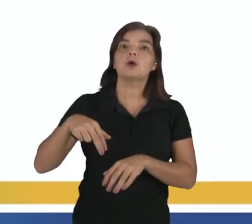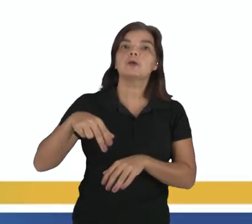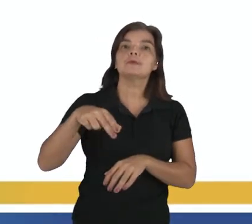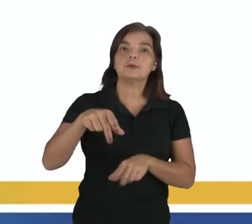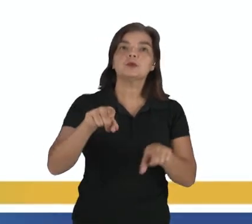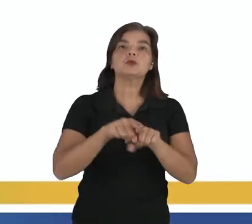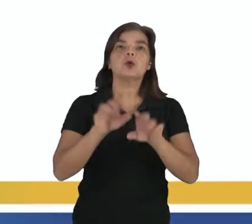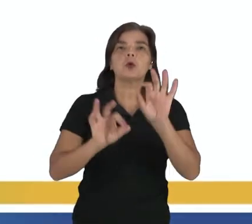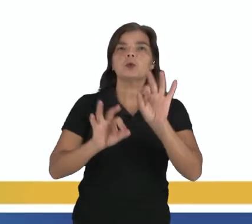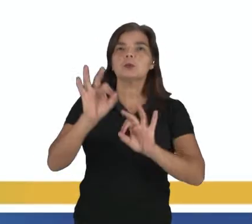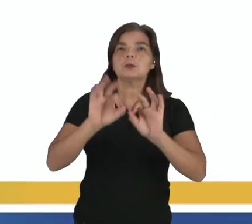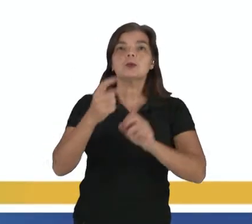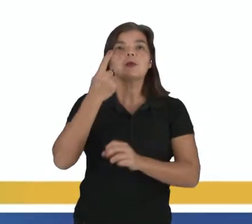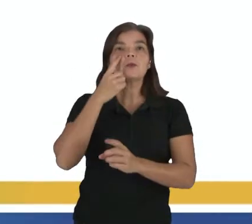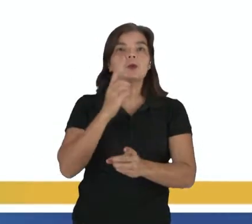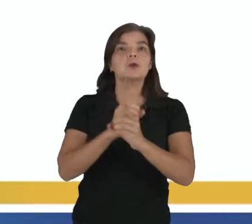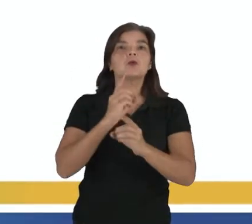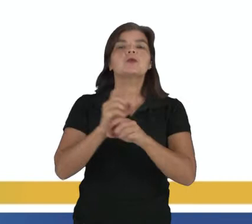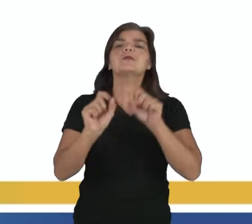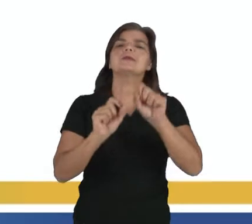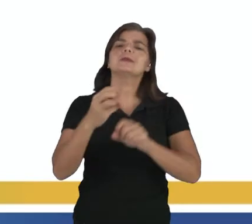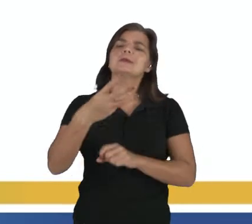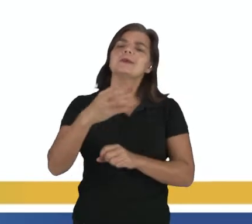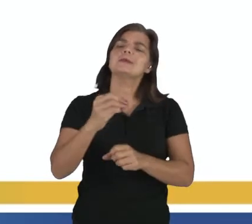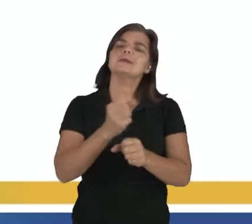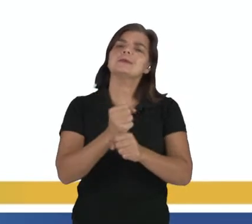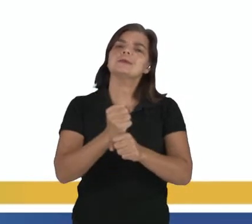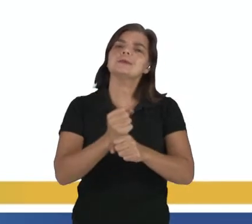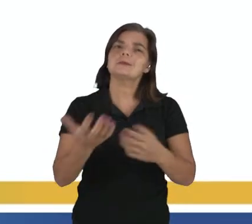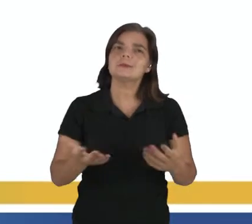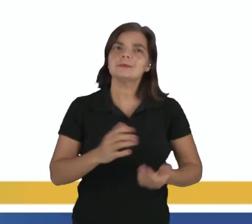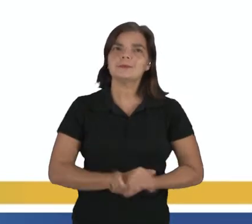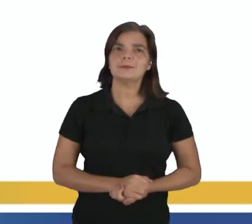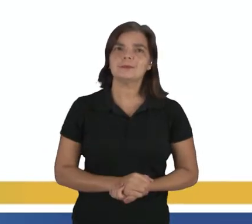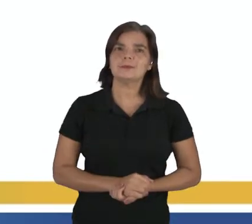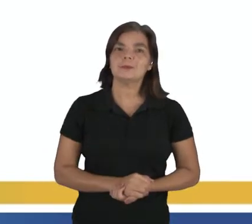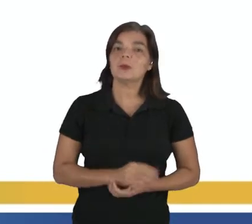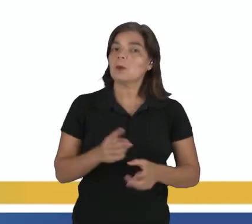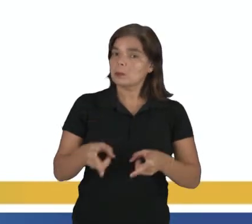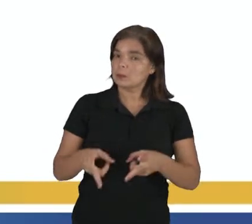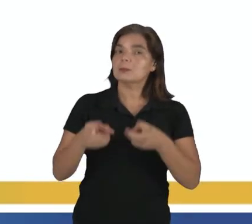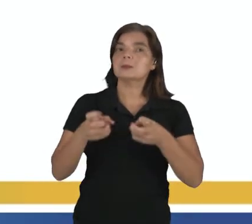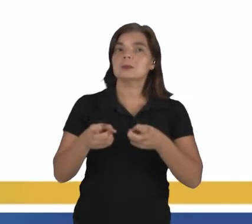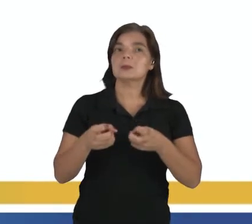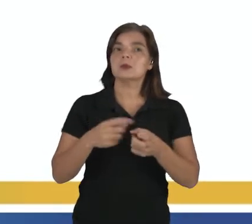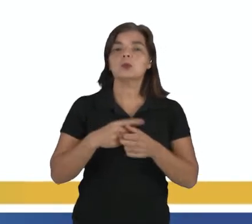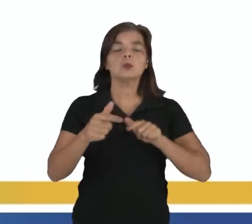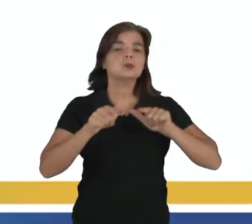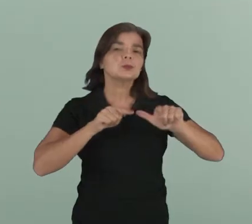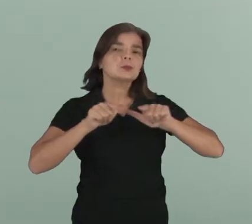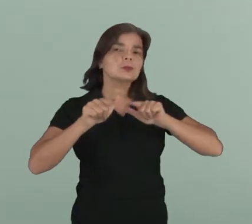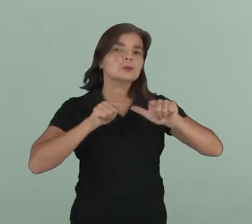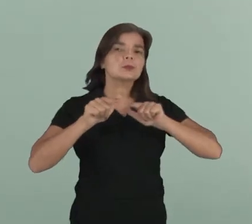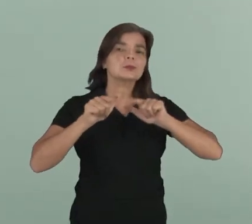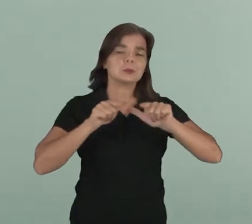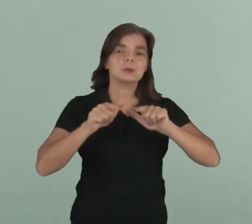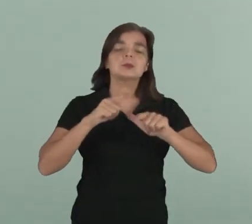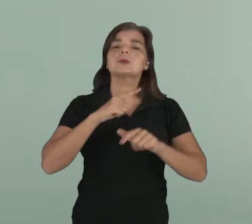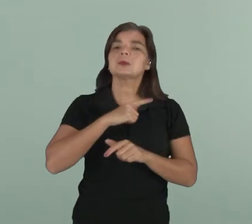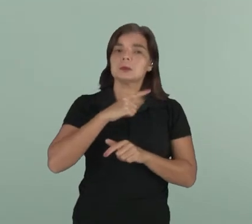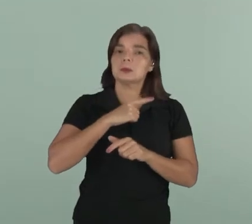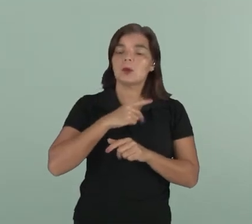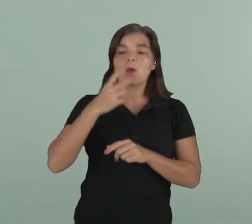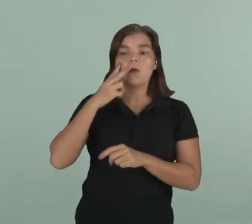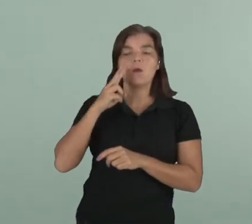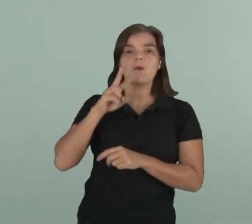de montagem e descobrir o que estou fazendo há 30 anos. Então perceba, o trabalhador ele tem